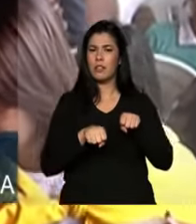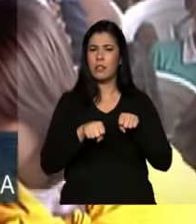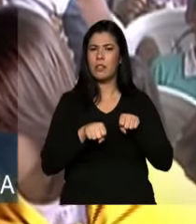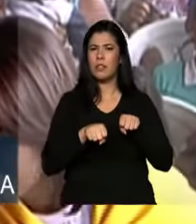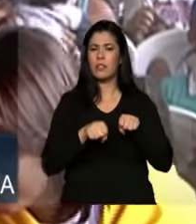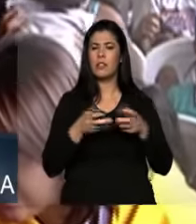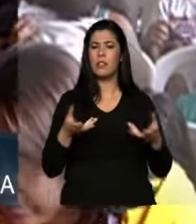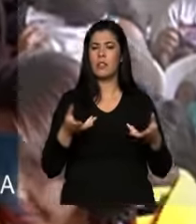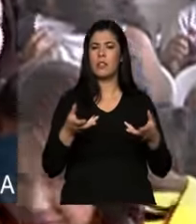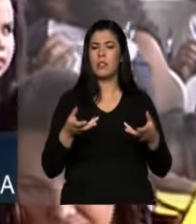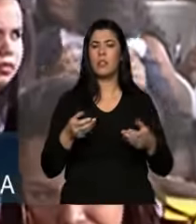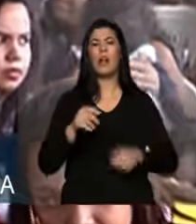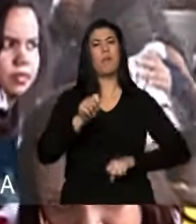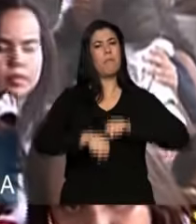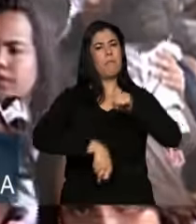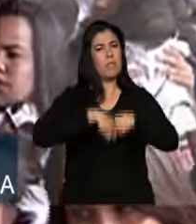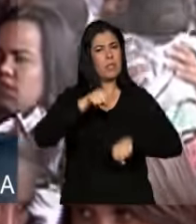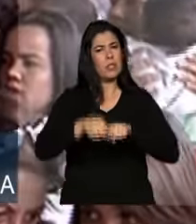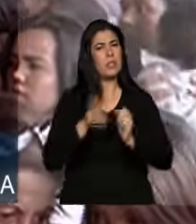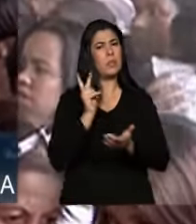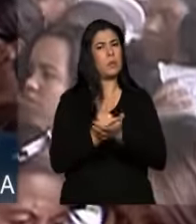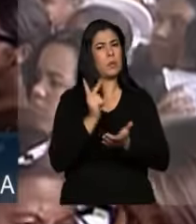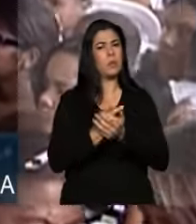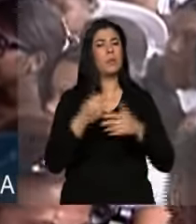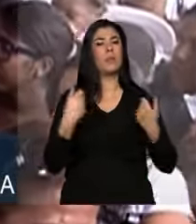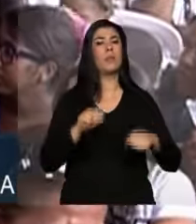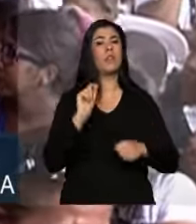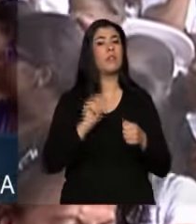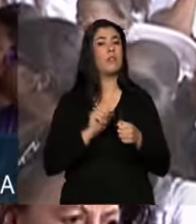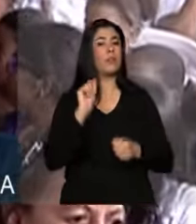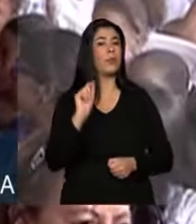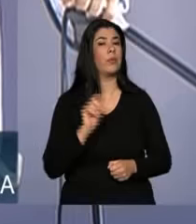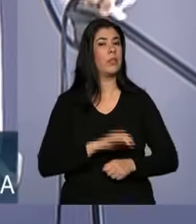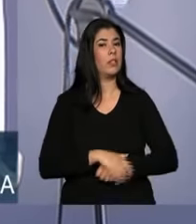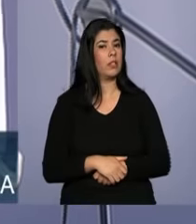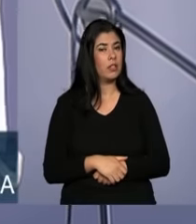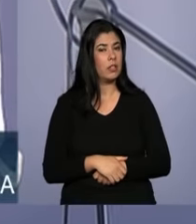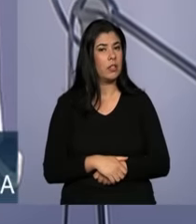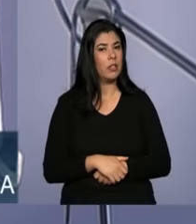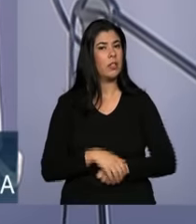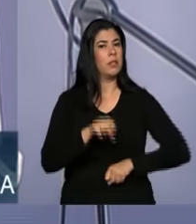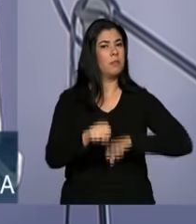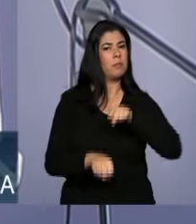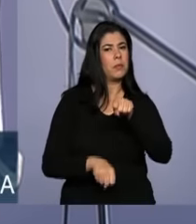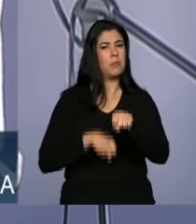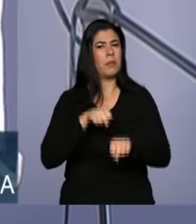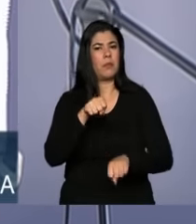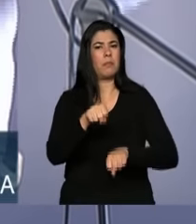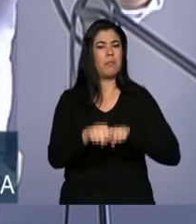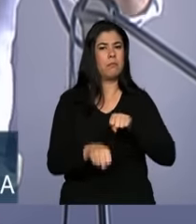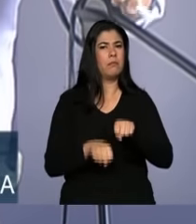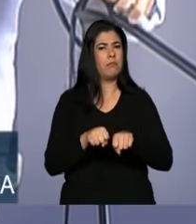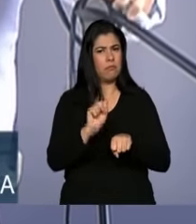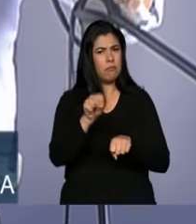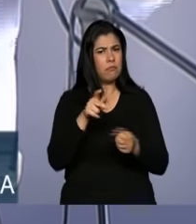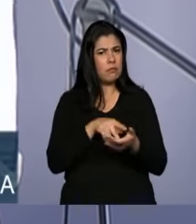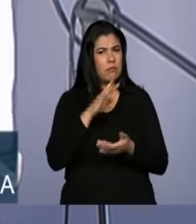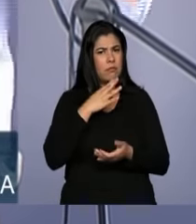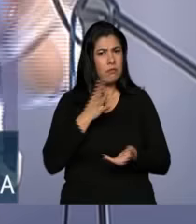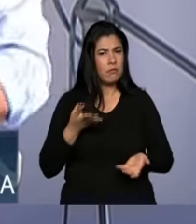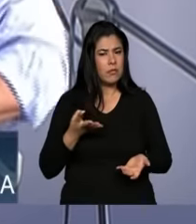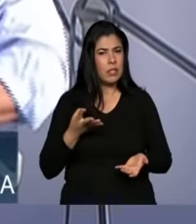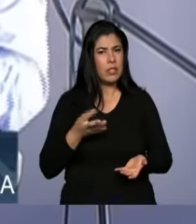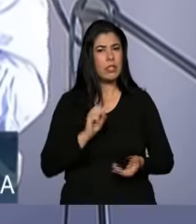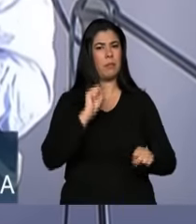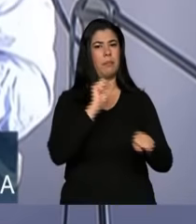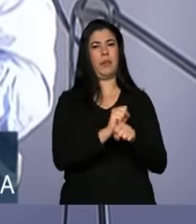Para a bicicleta continuar andando, a gente tem que fazer o quê? Pedalar, andar de bicicleta, não é isso? Se